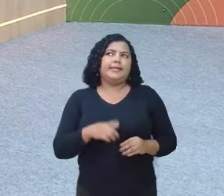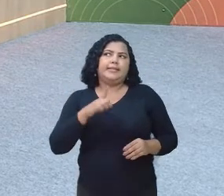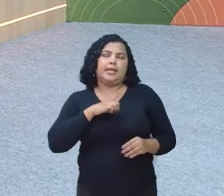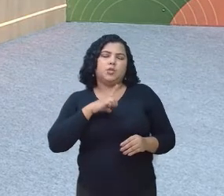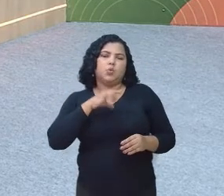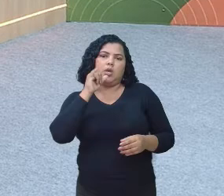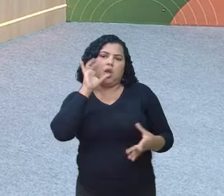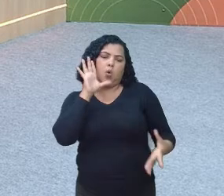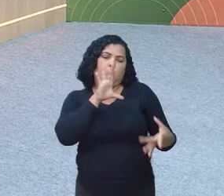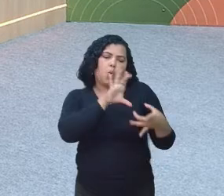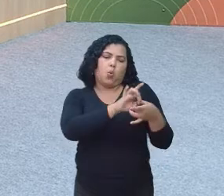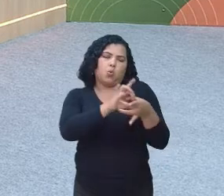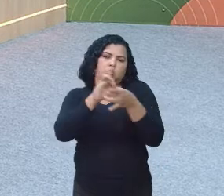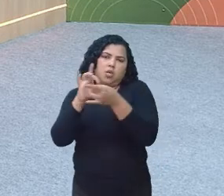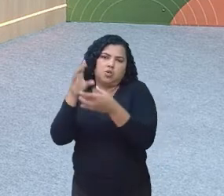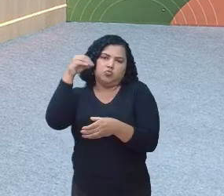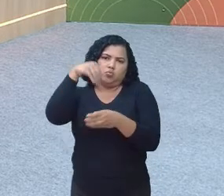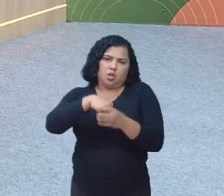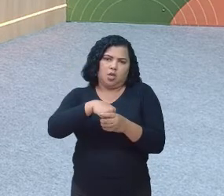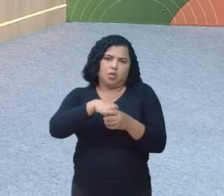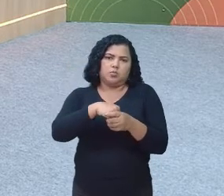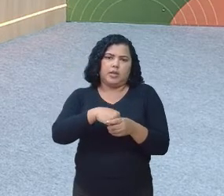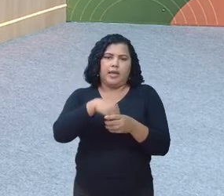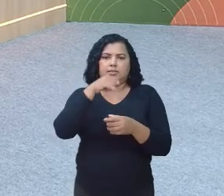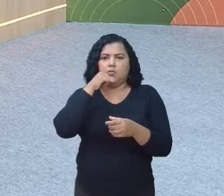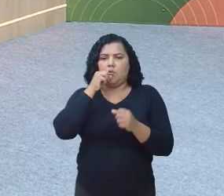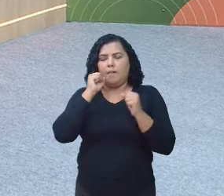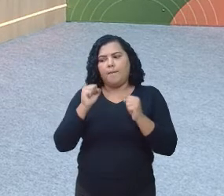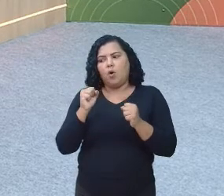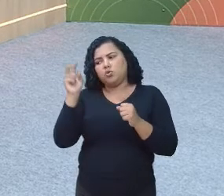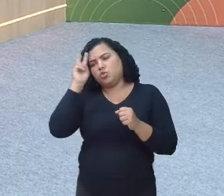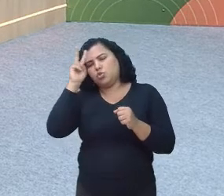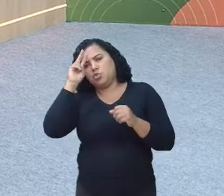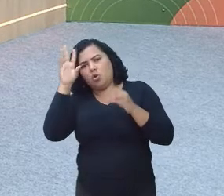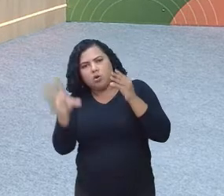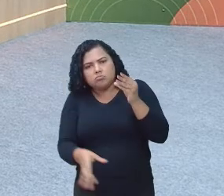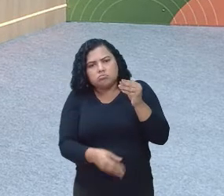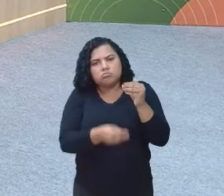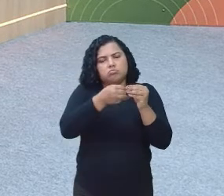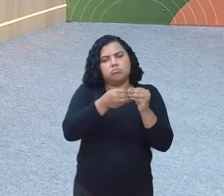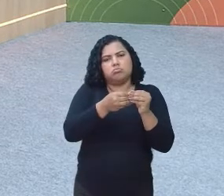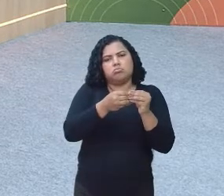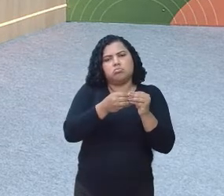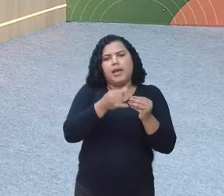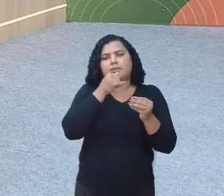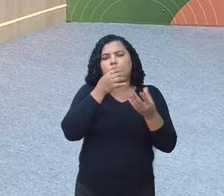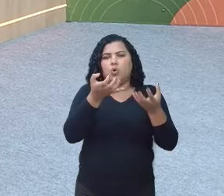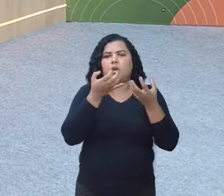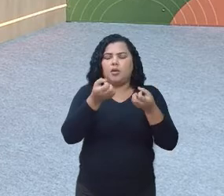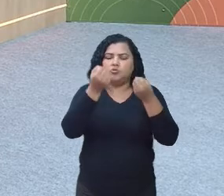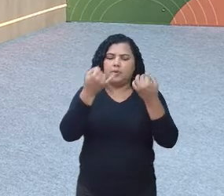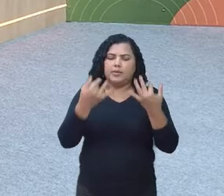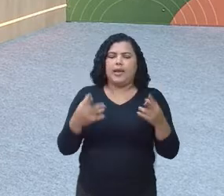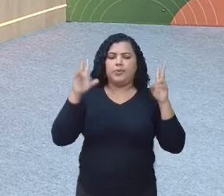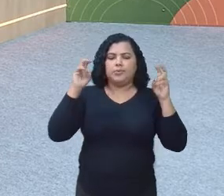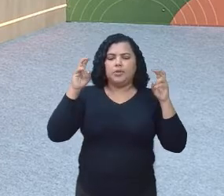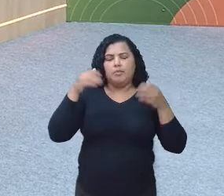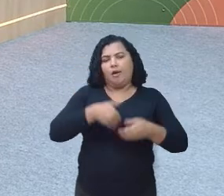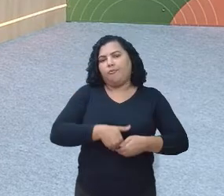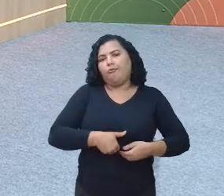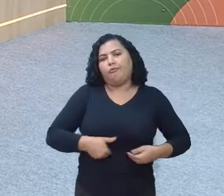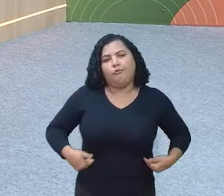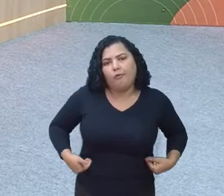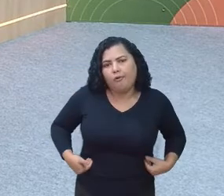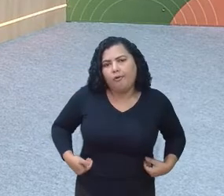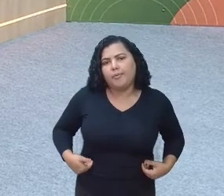contextualizá-lo ali, se for necessário, faço um recortezinho histórico, sei lá, eu quero falar sobre a fome, então eu venho falando